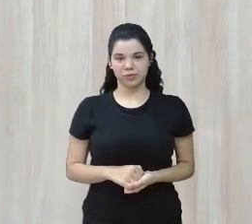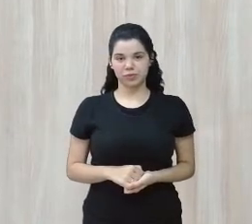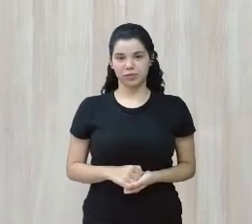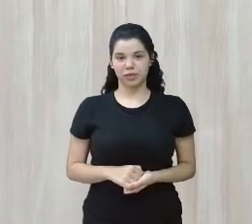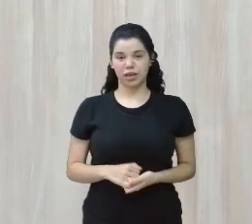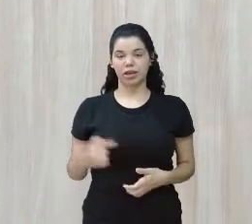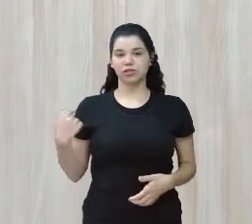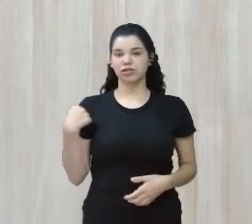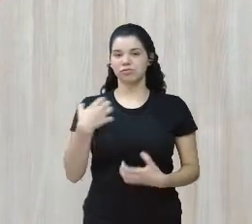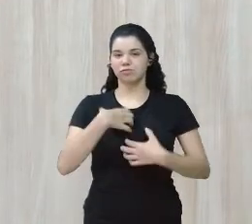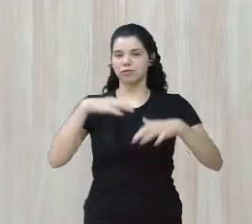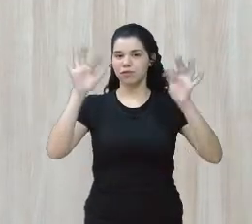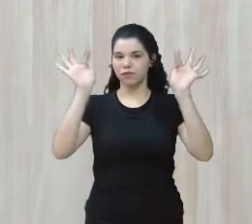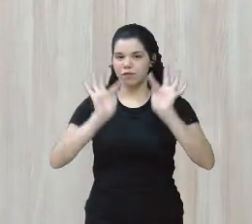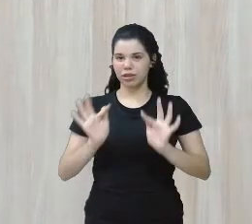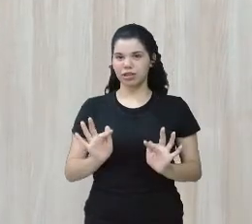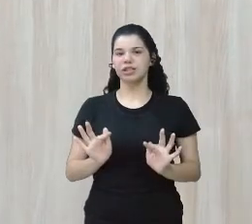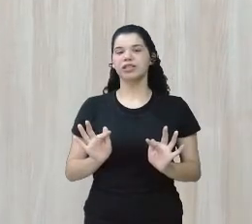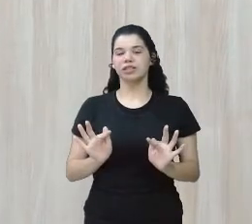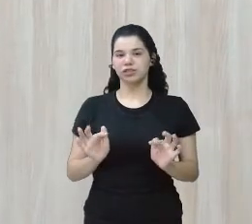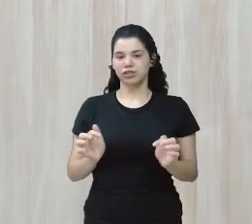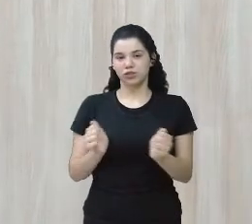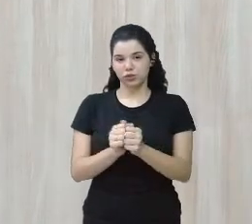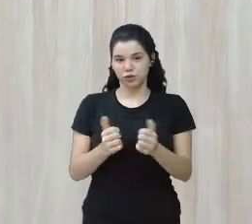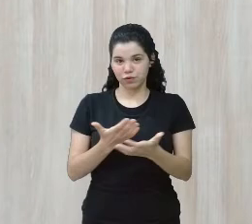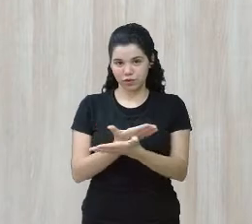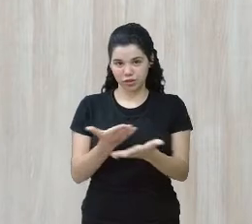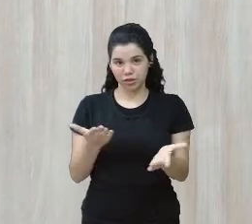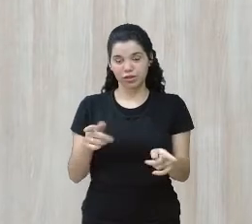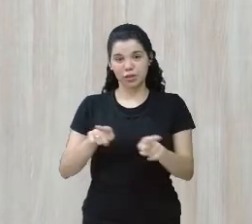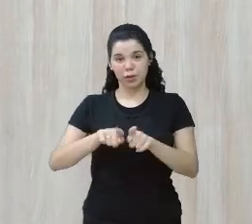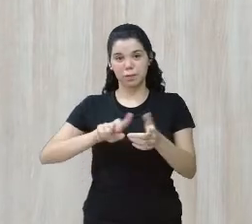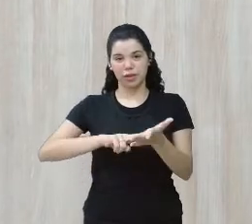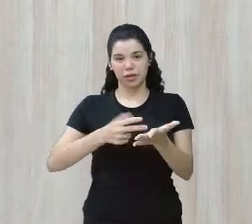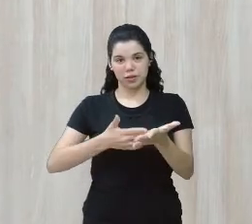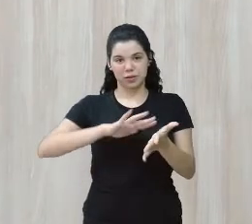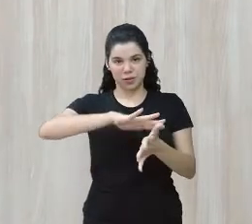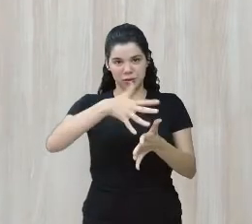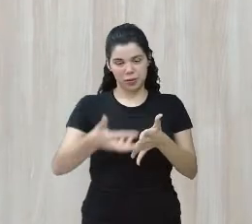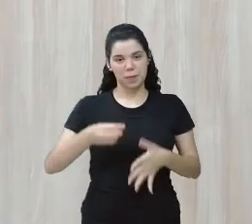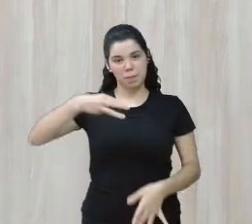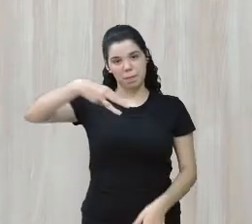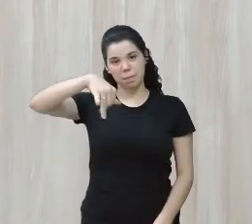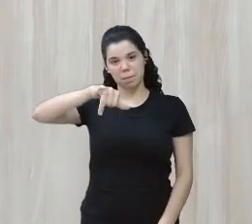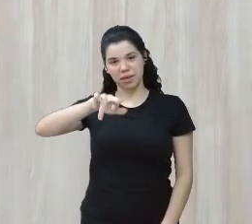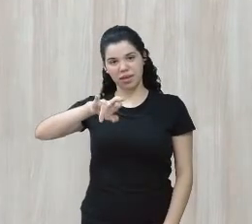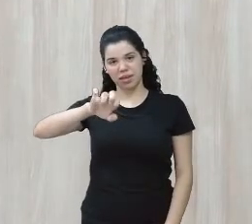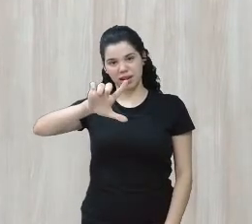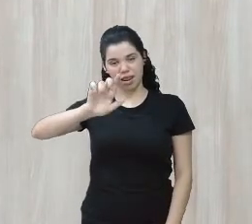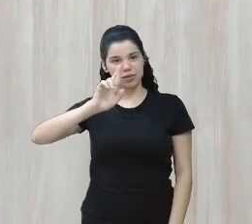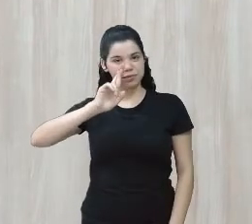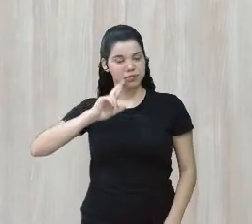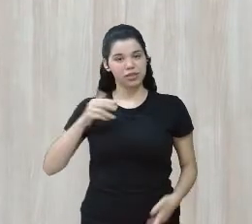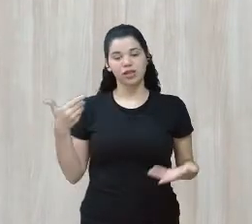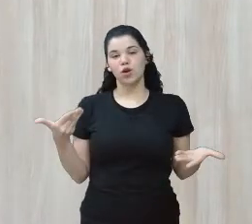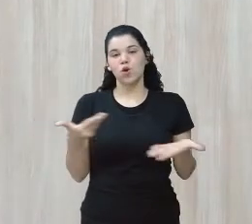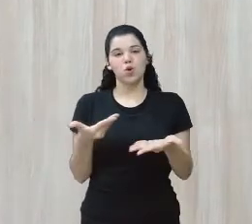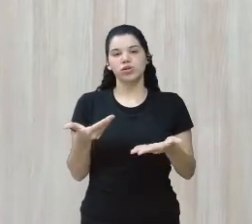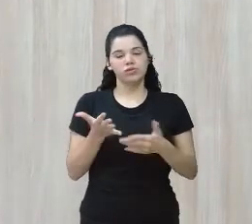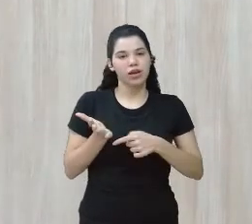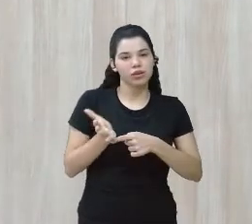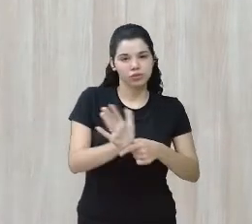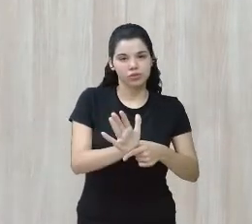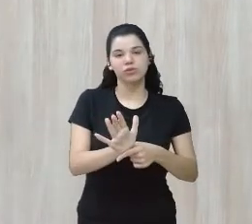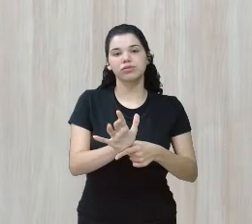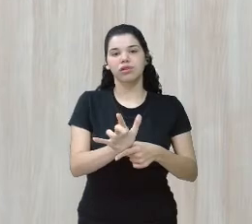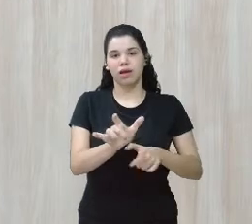Estamos aqui felizes com vocês e estou aqui com a intérprete de Libras, Mirelle, que vai nos conduzir e ajudar